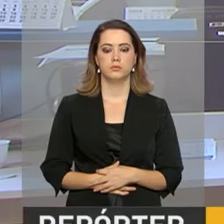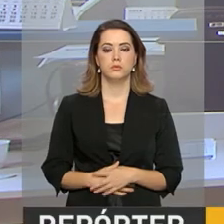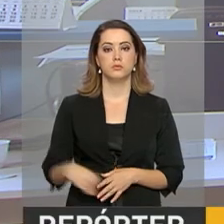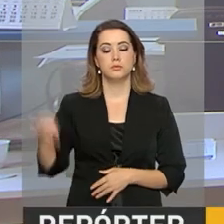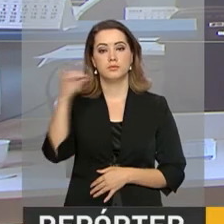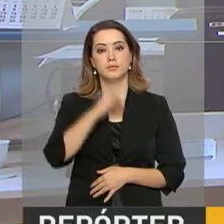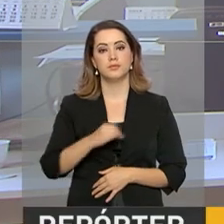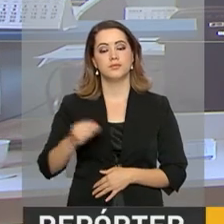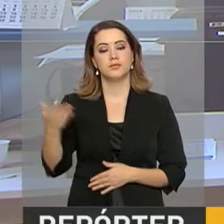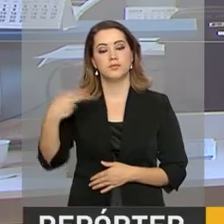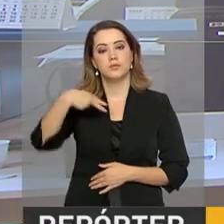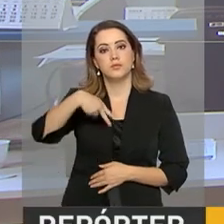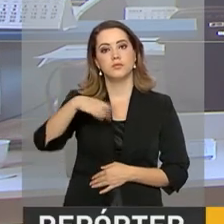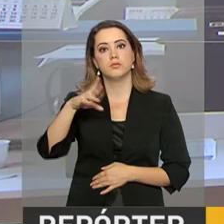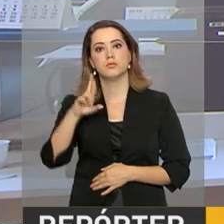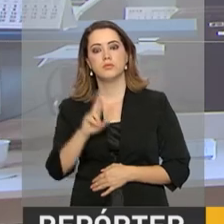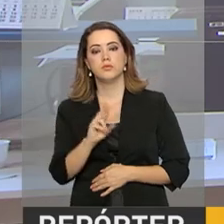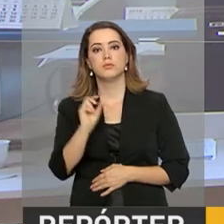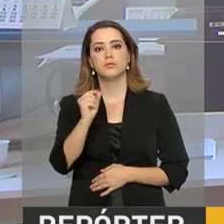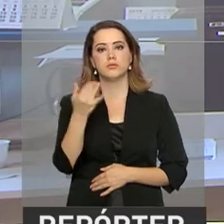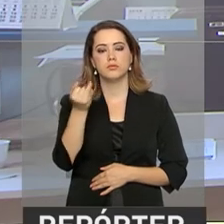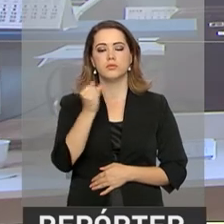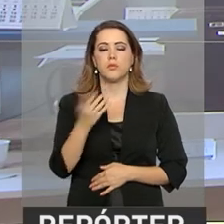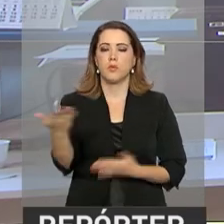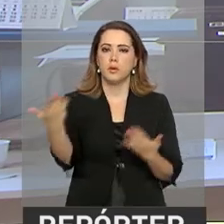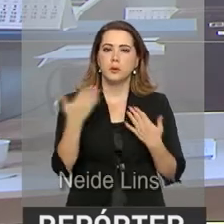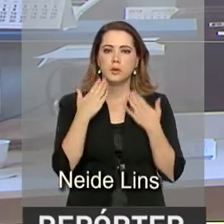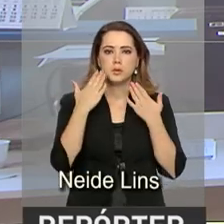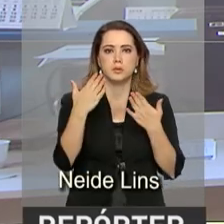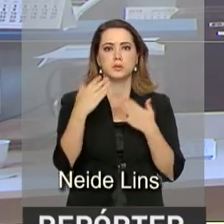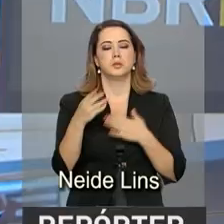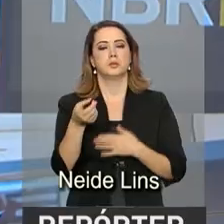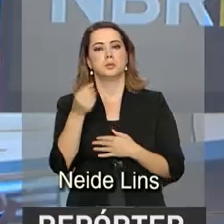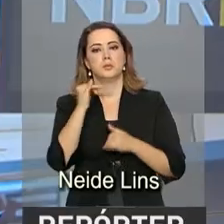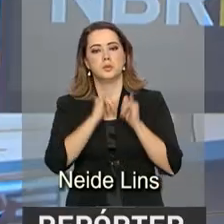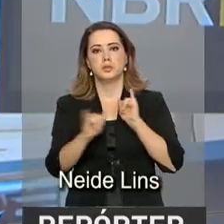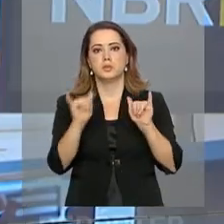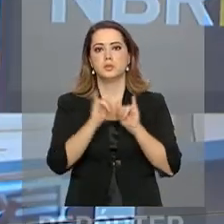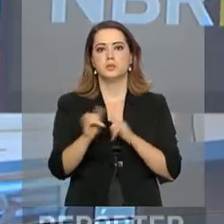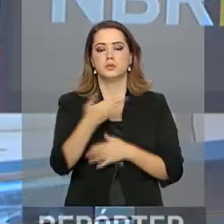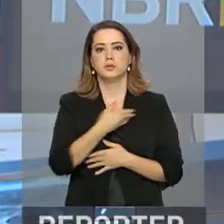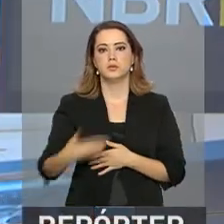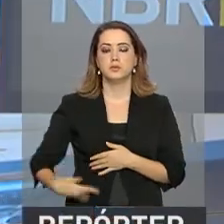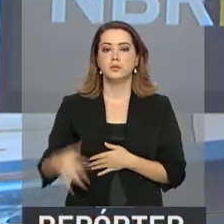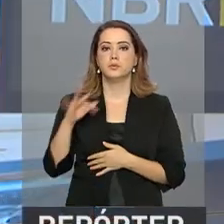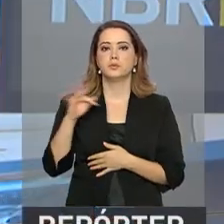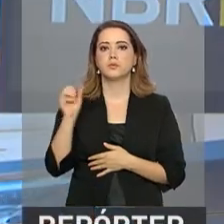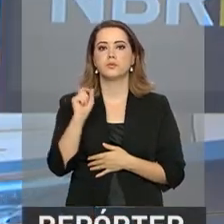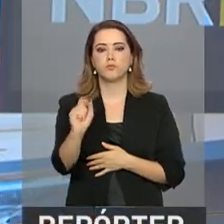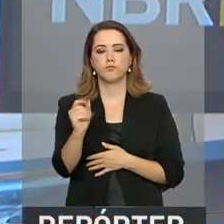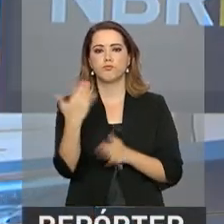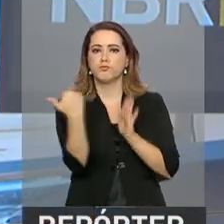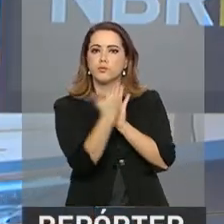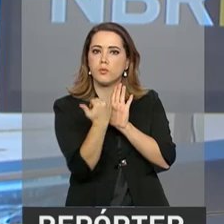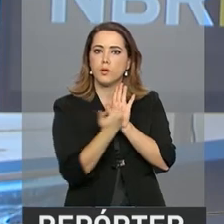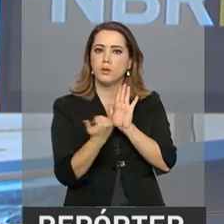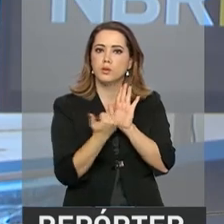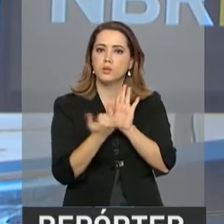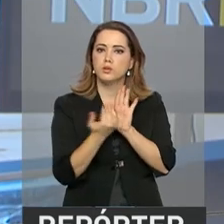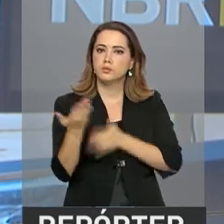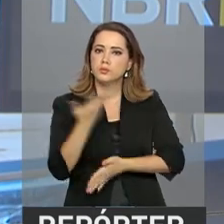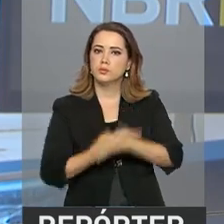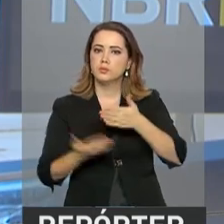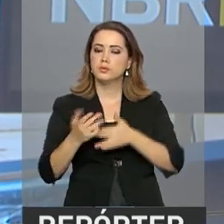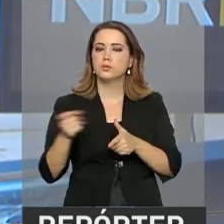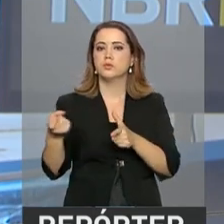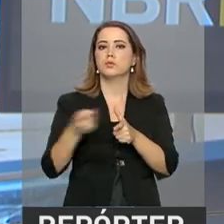Olá, o repórter NBA está de volta com as notícias do Poder Executivo Federal. O projeto que trata da renegociação das dívidas dos